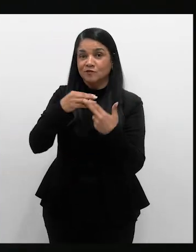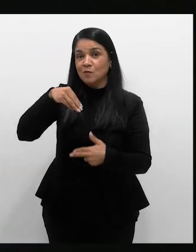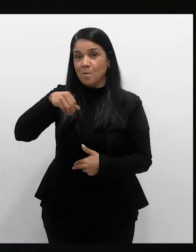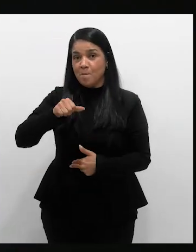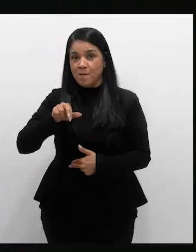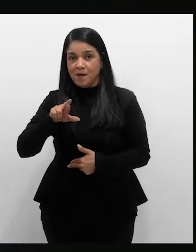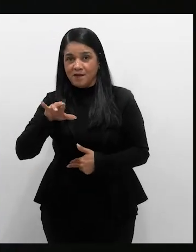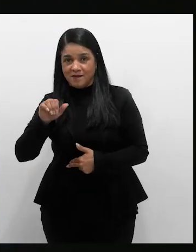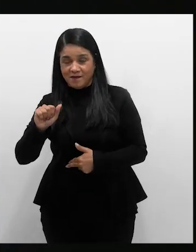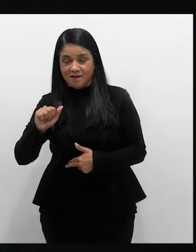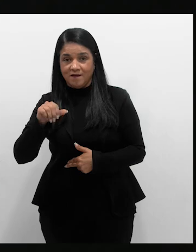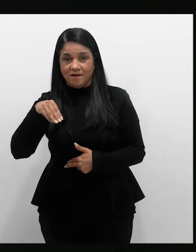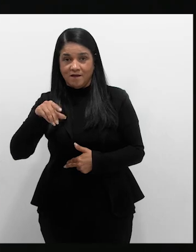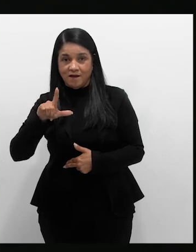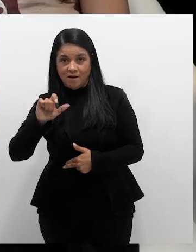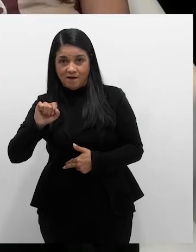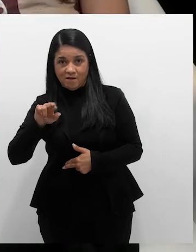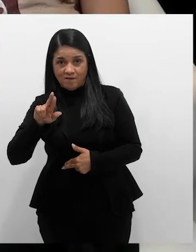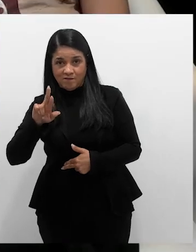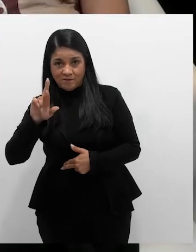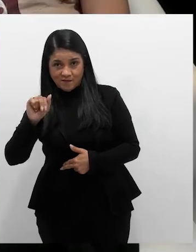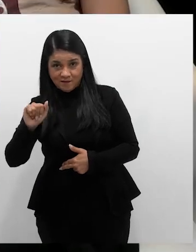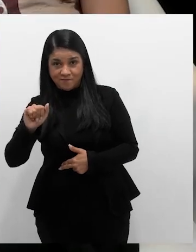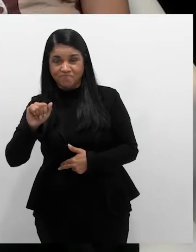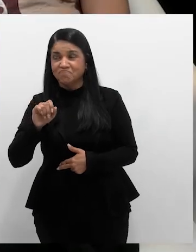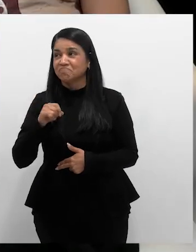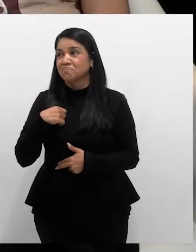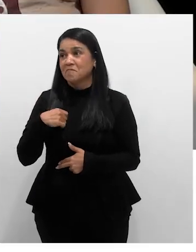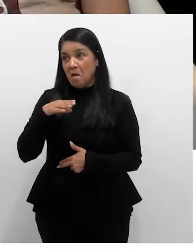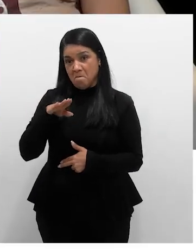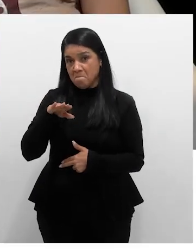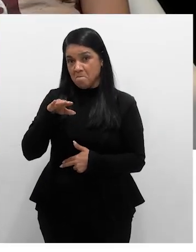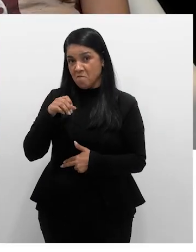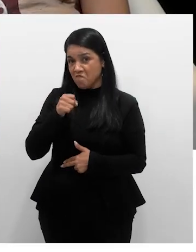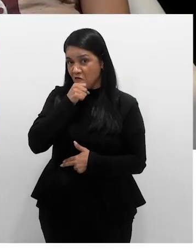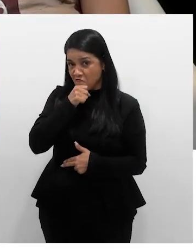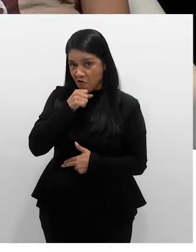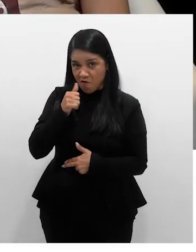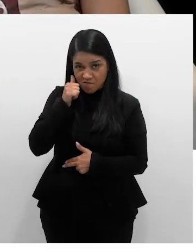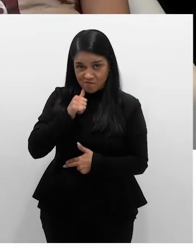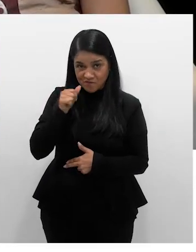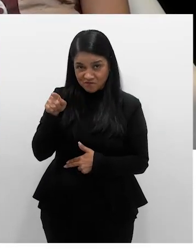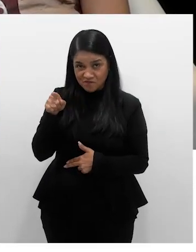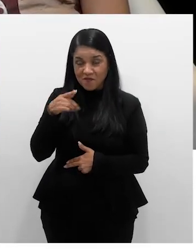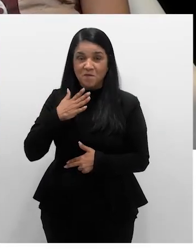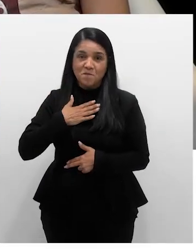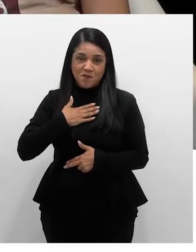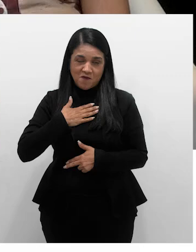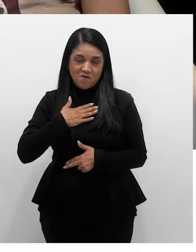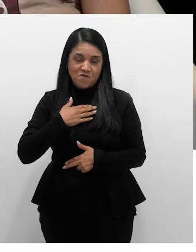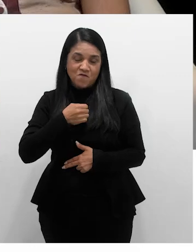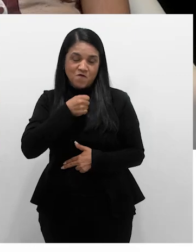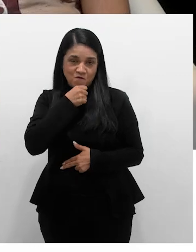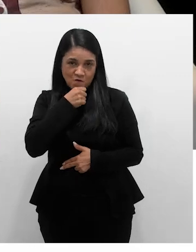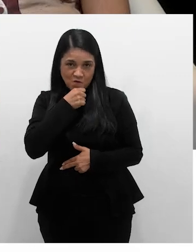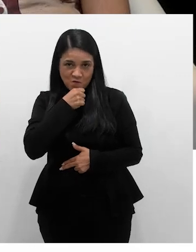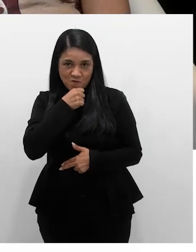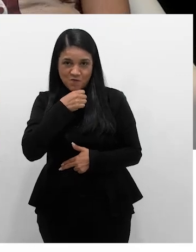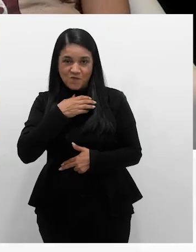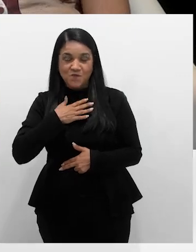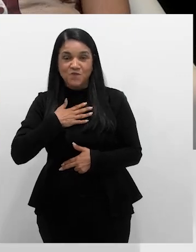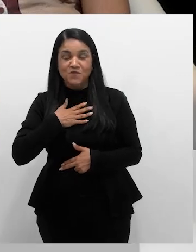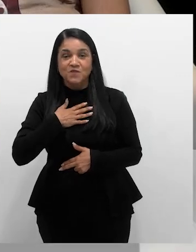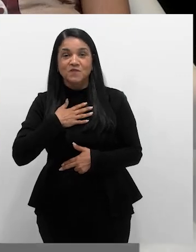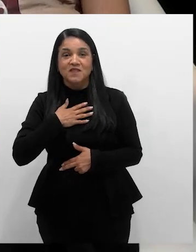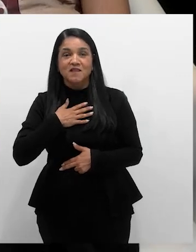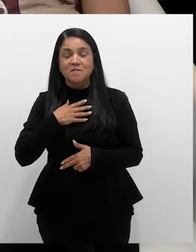dona Maria Laura? De alguma maneira, sim. Ela foi quem... A dona Maria Laura é minha avó.